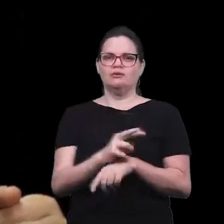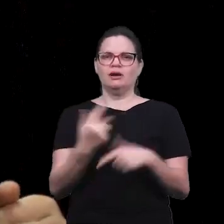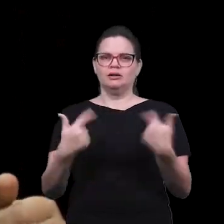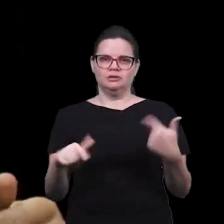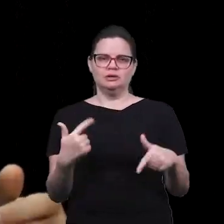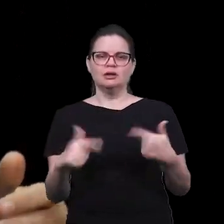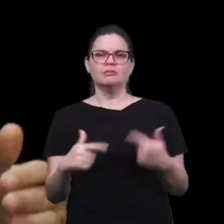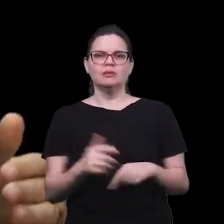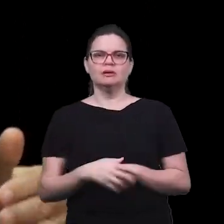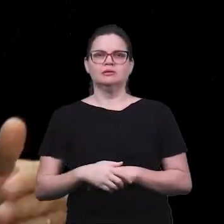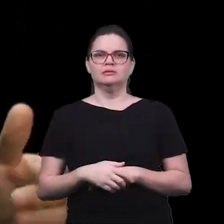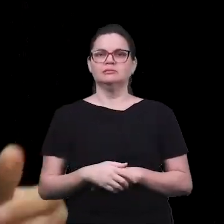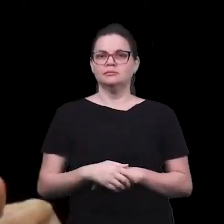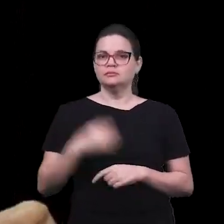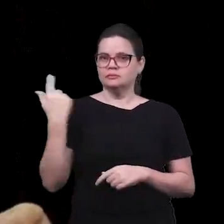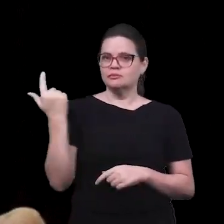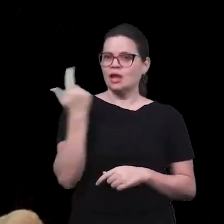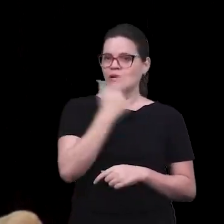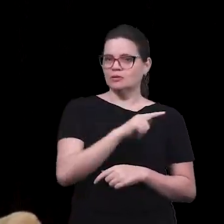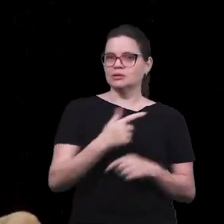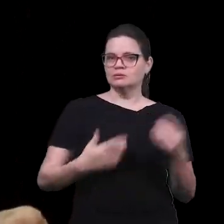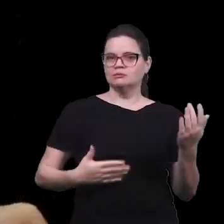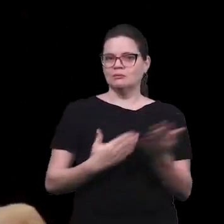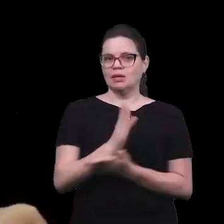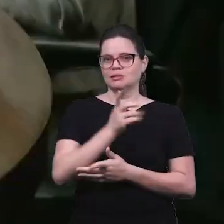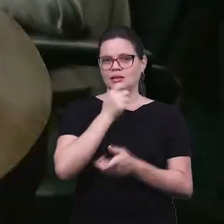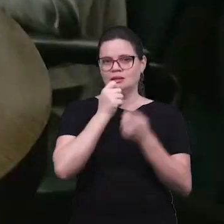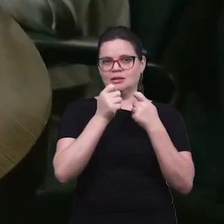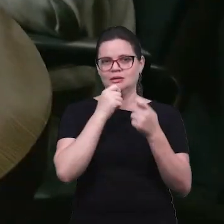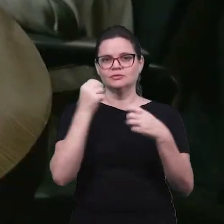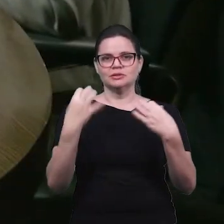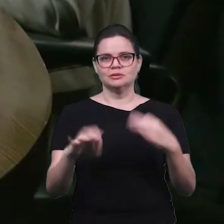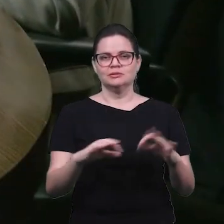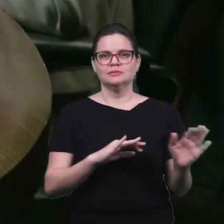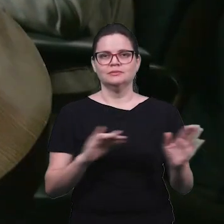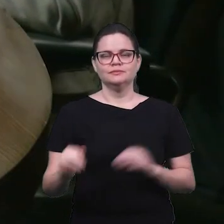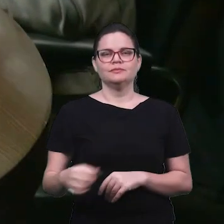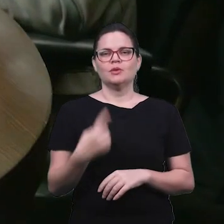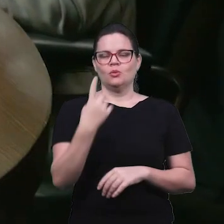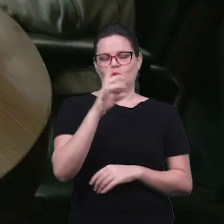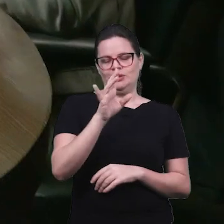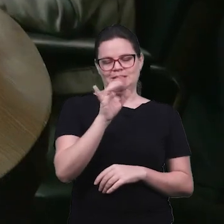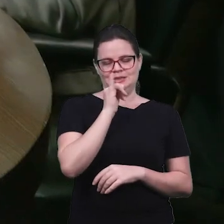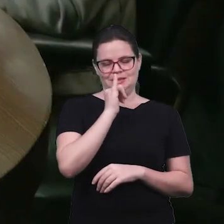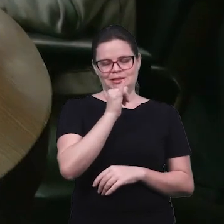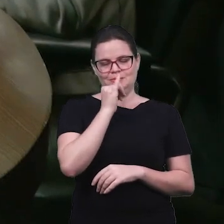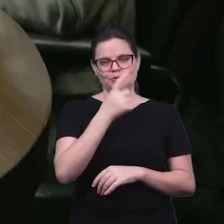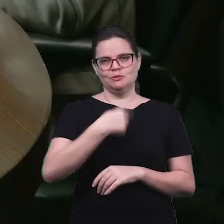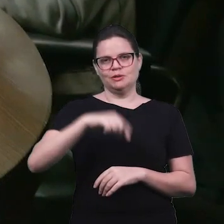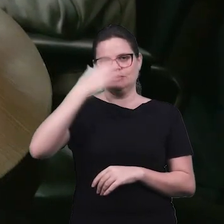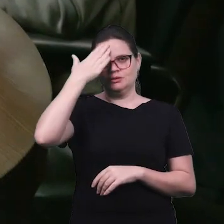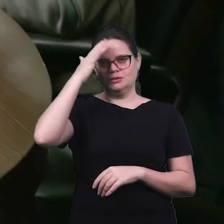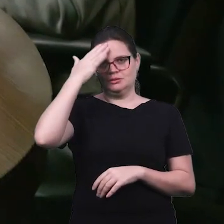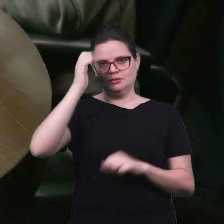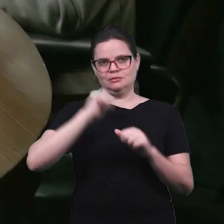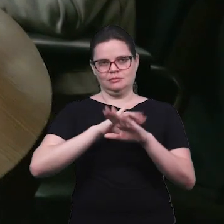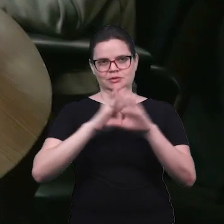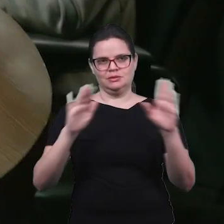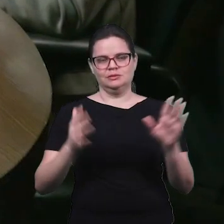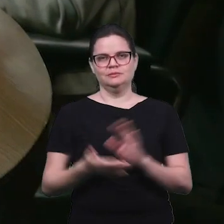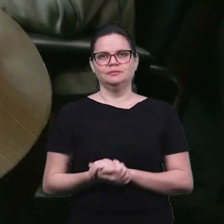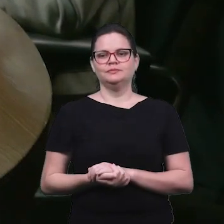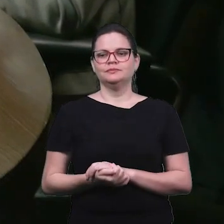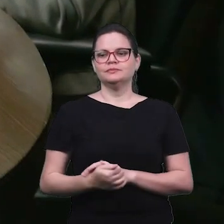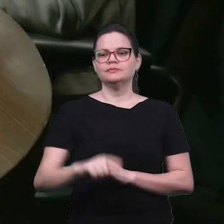ele venha se materializar na vida do servo, não é verdade, pastor? Isso, eu vou só citar um exemplo, né, para nós entendermos bem.